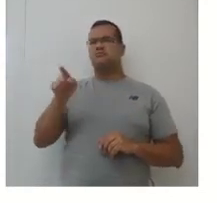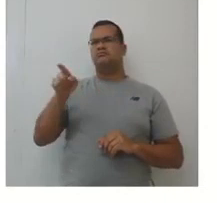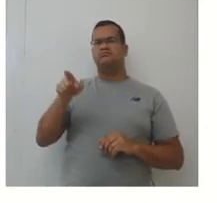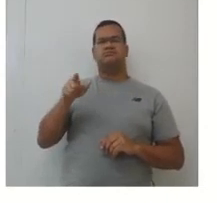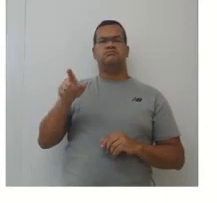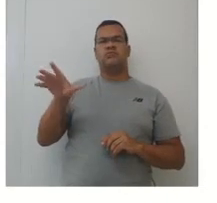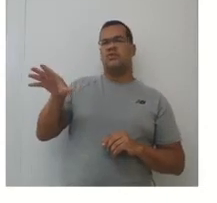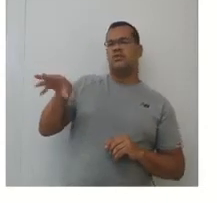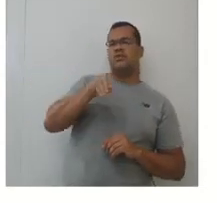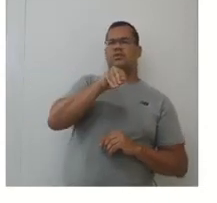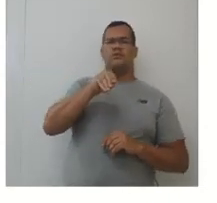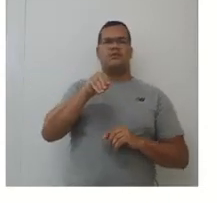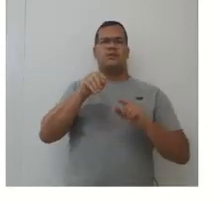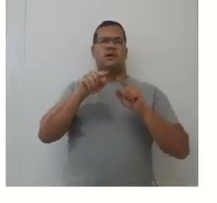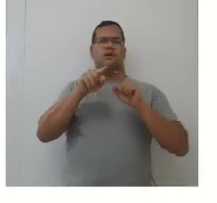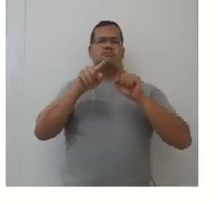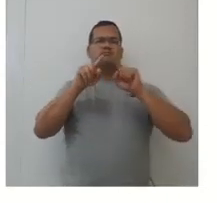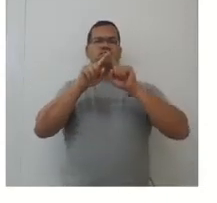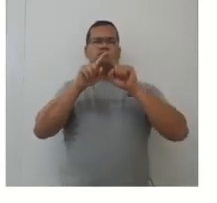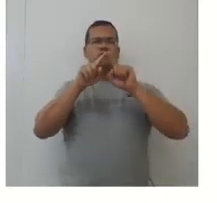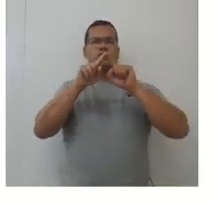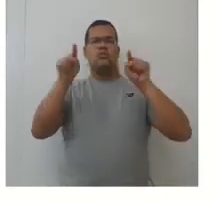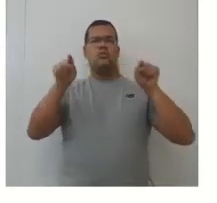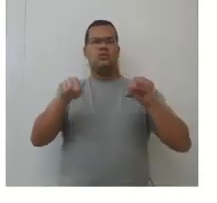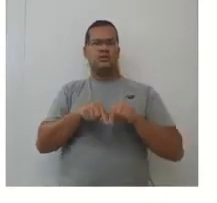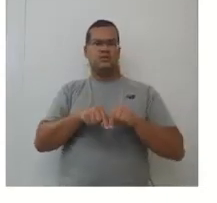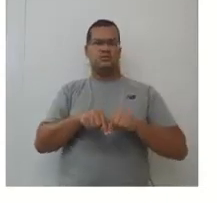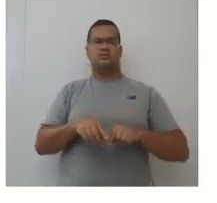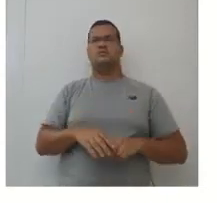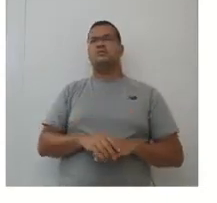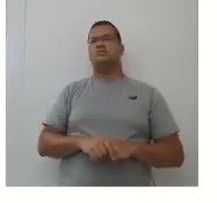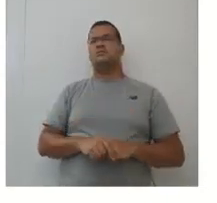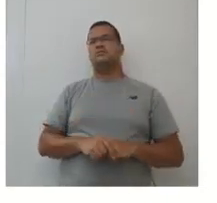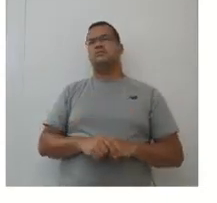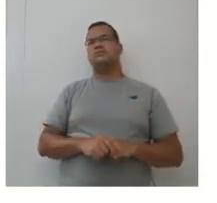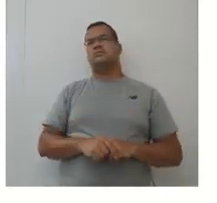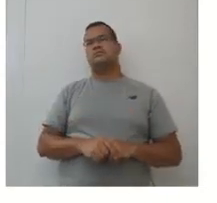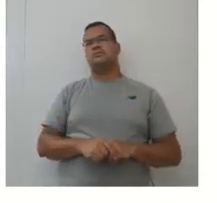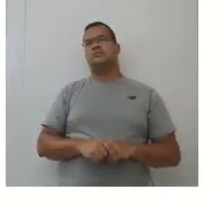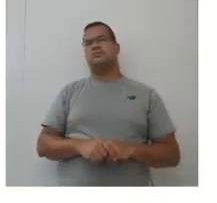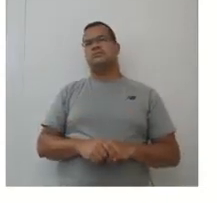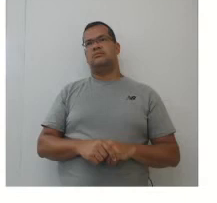figura. Aqui, abençoado, é o triângulo que foi